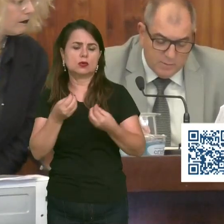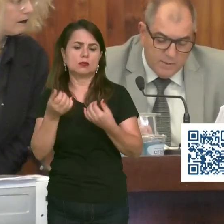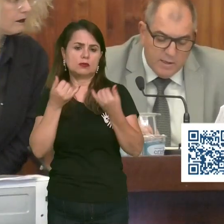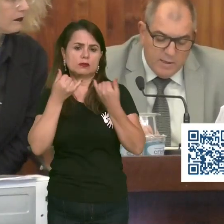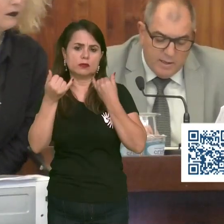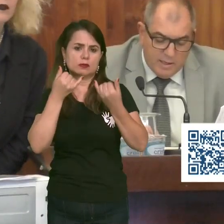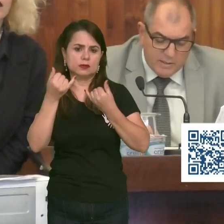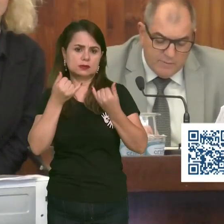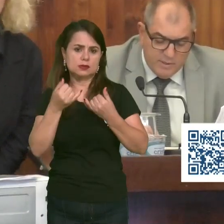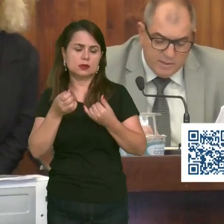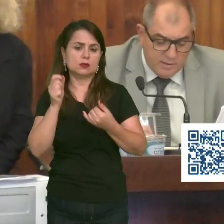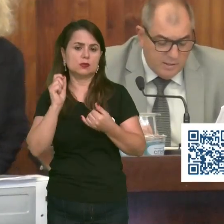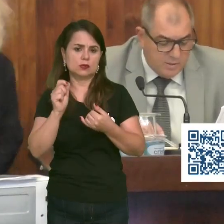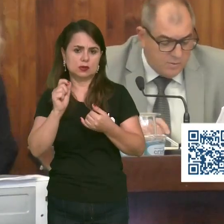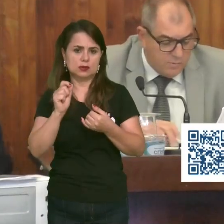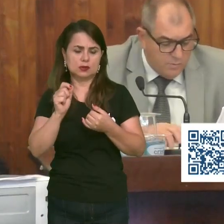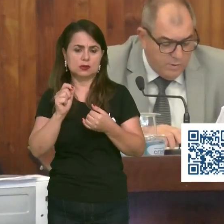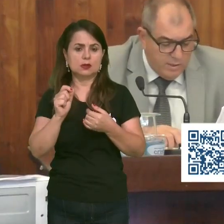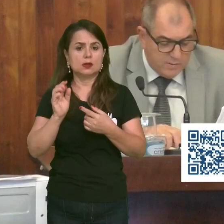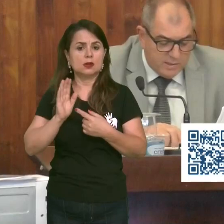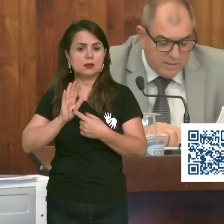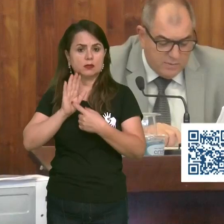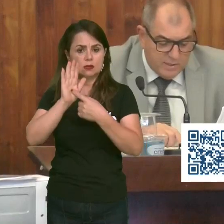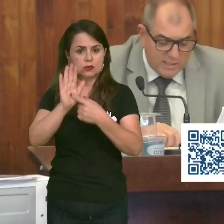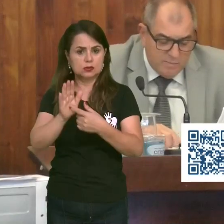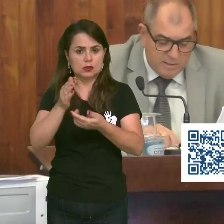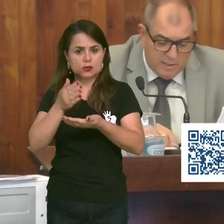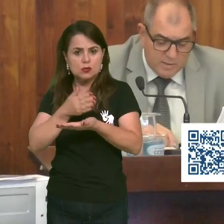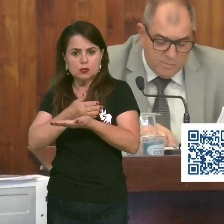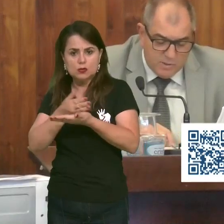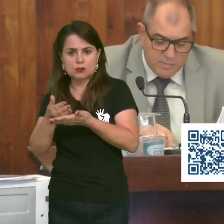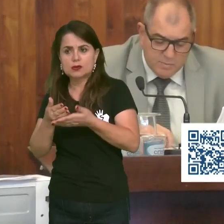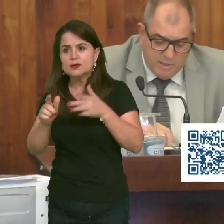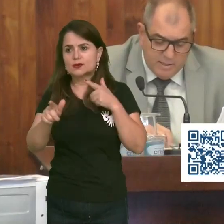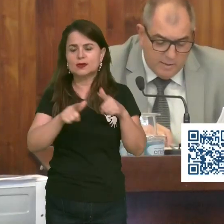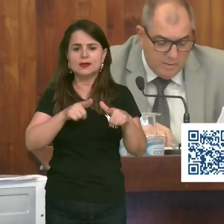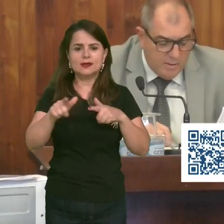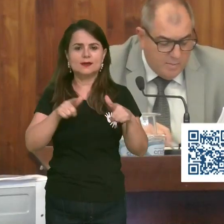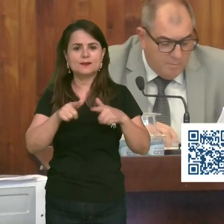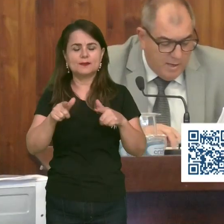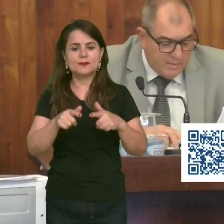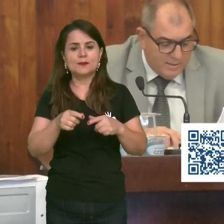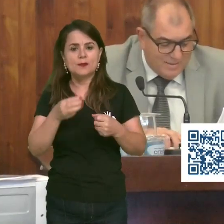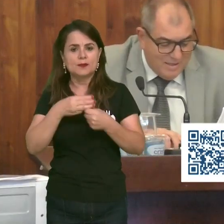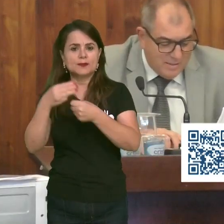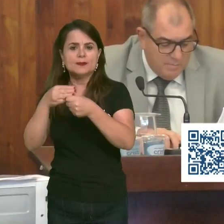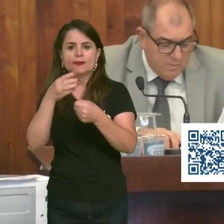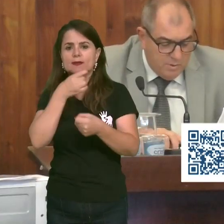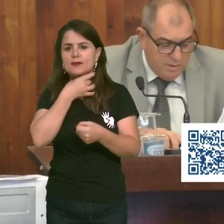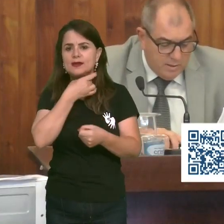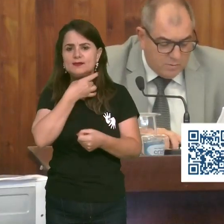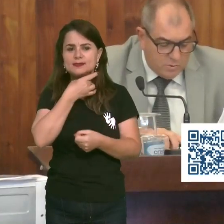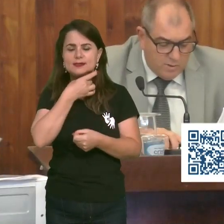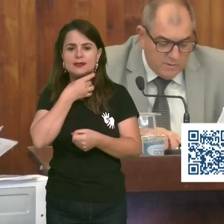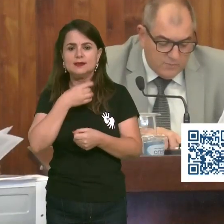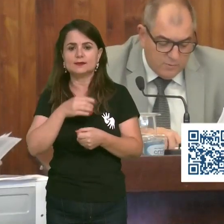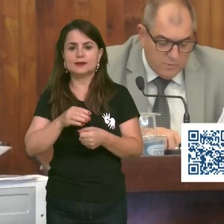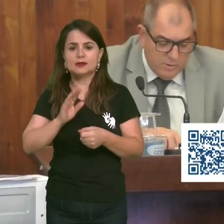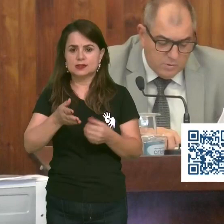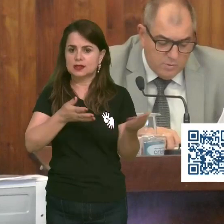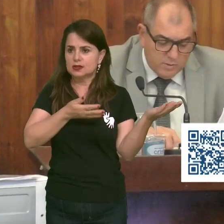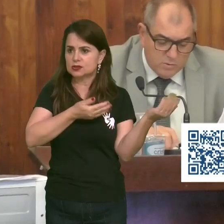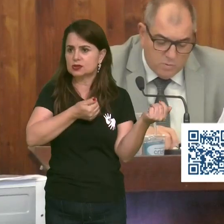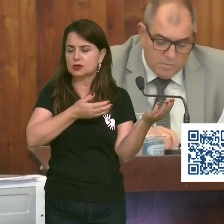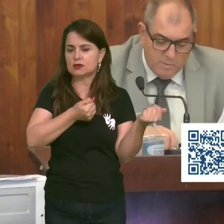a seguir haja vista desde o início das atividades militares no município de Marília mais de 13.500 jovens